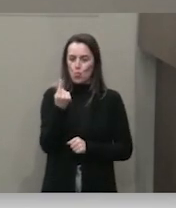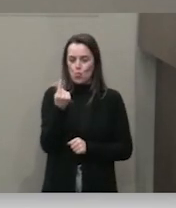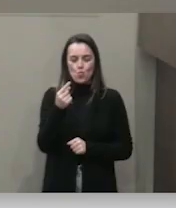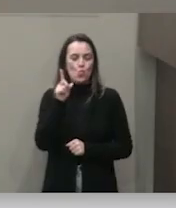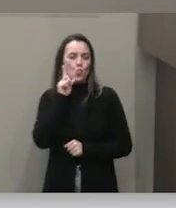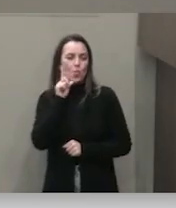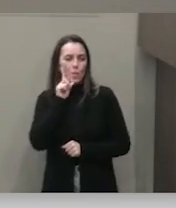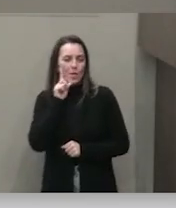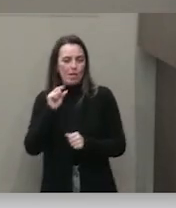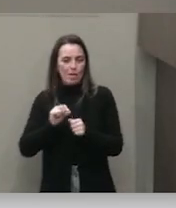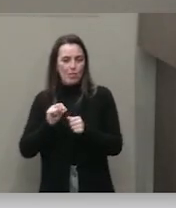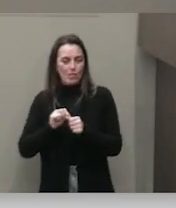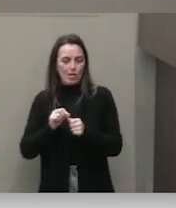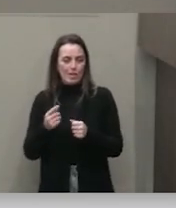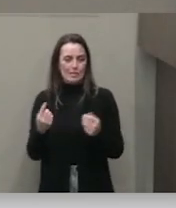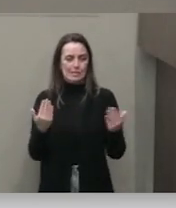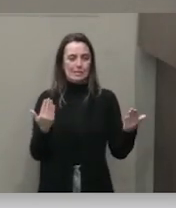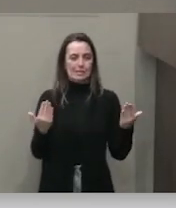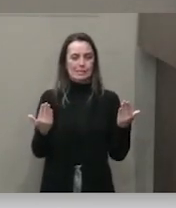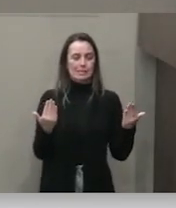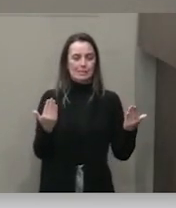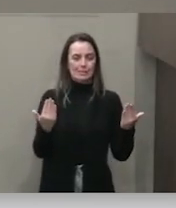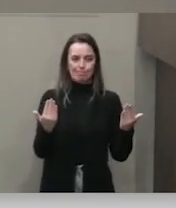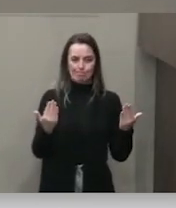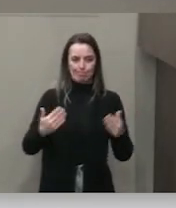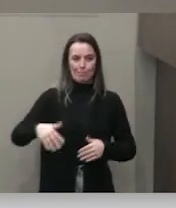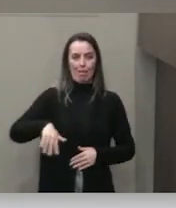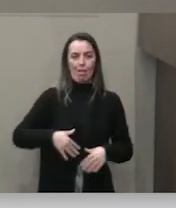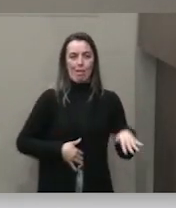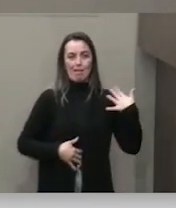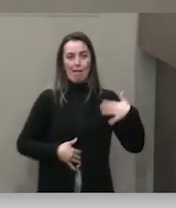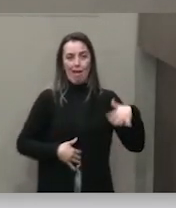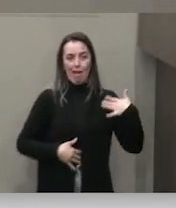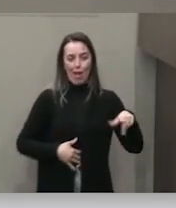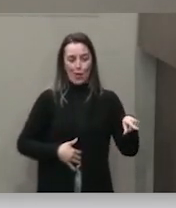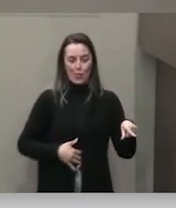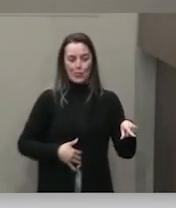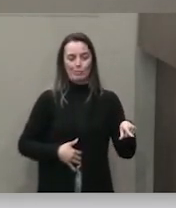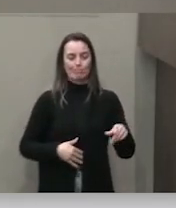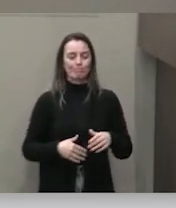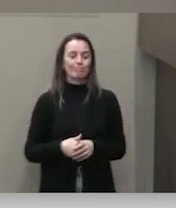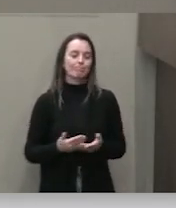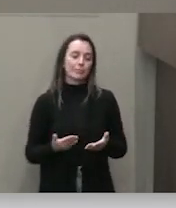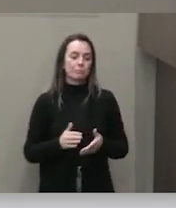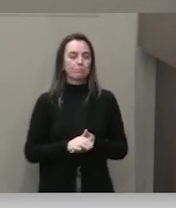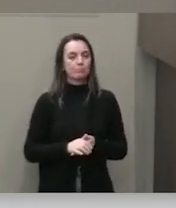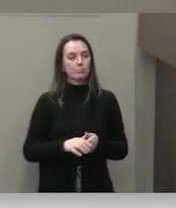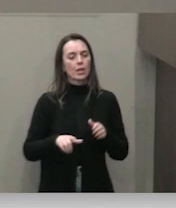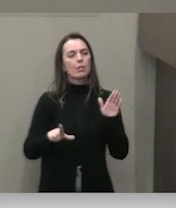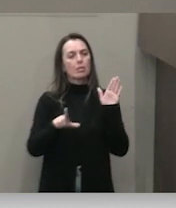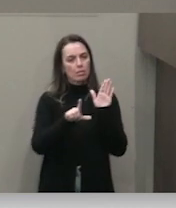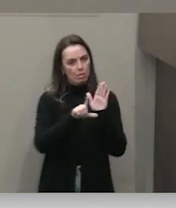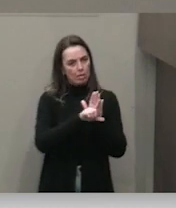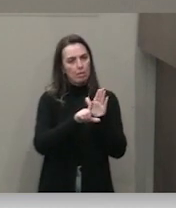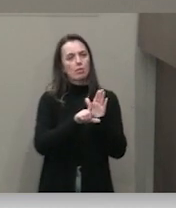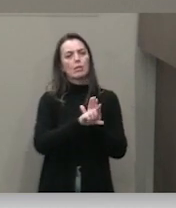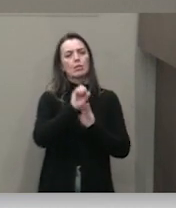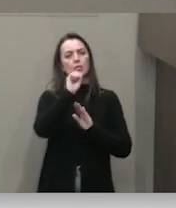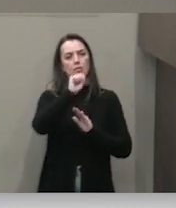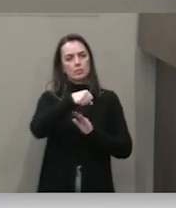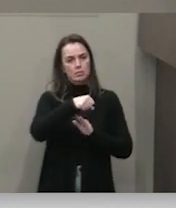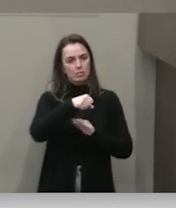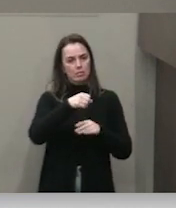custo, isso encarece em benefício. Isso vem ao encontro diretamente em legislações de benefício.